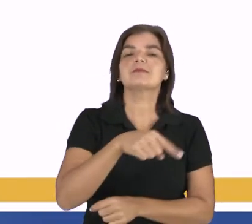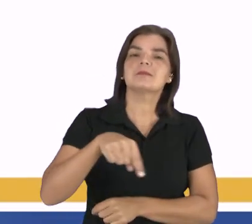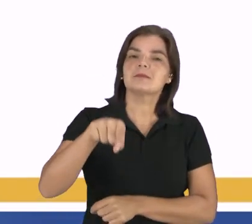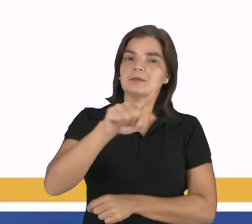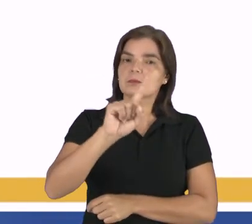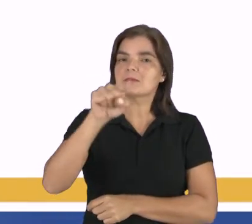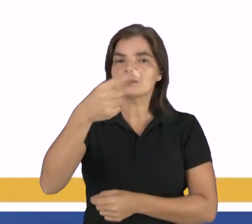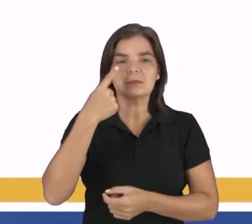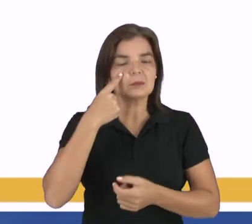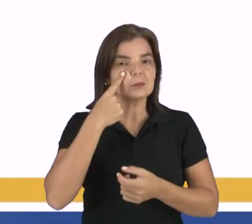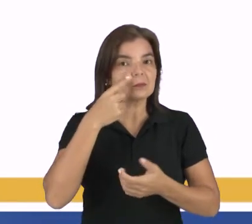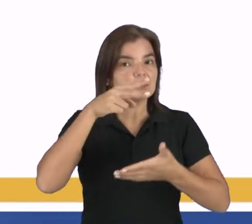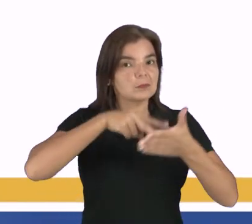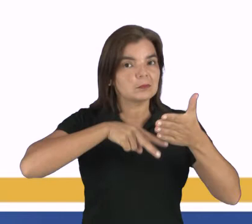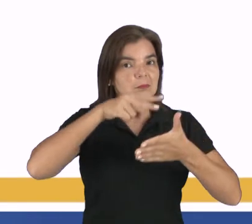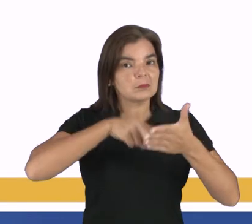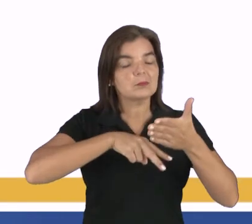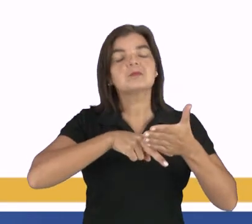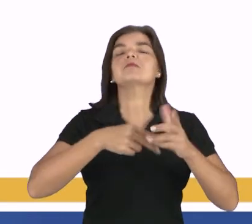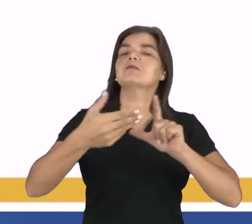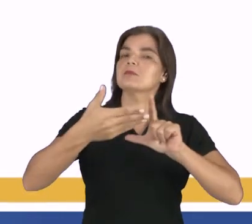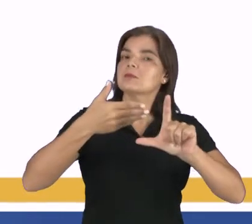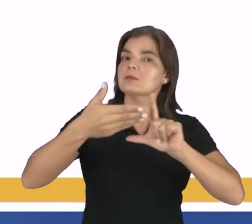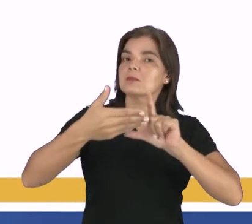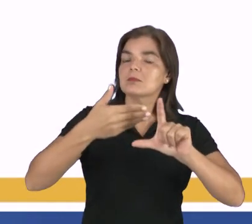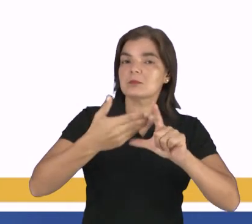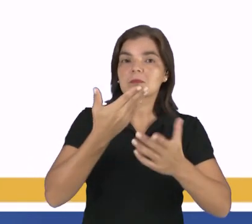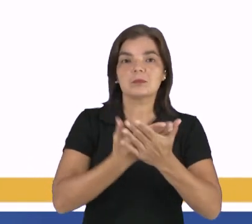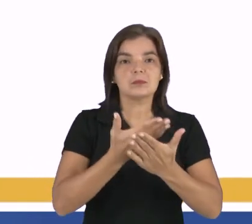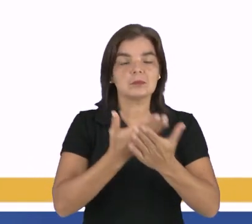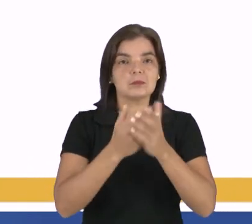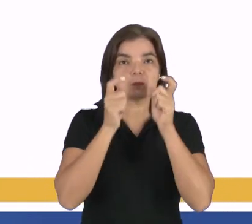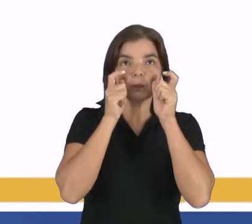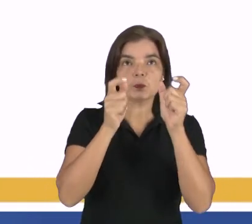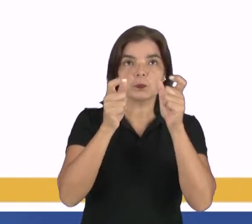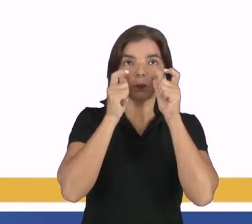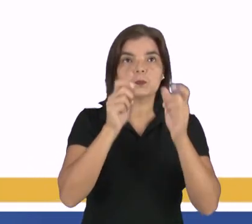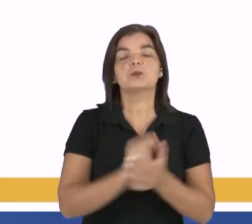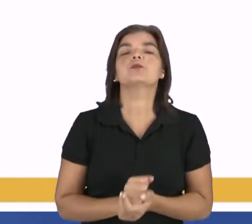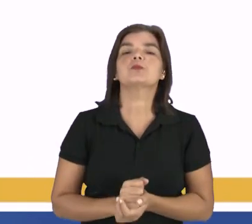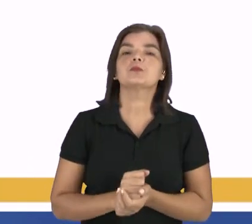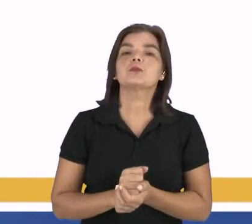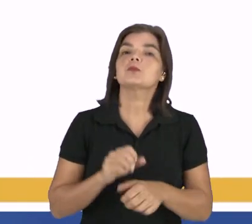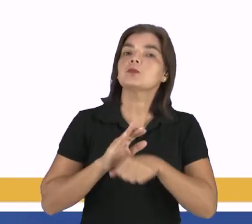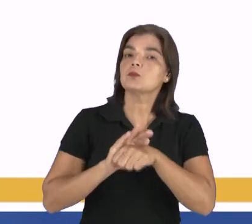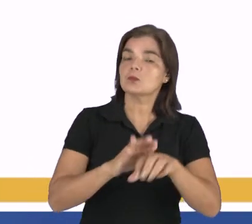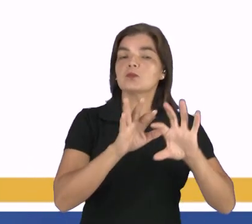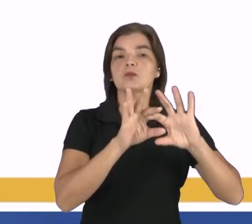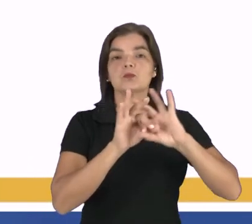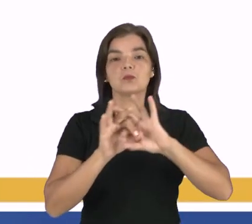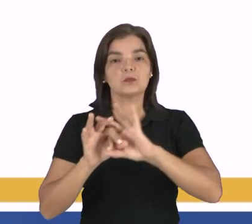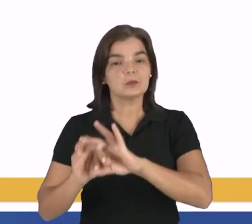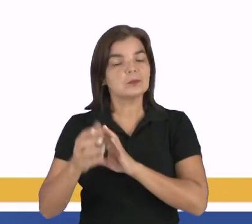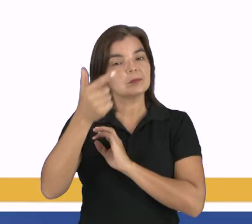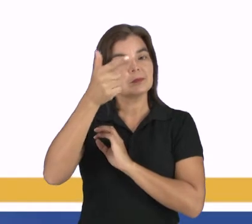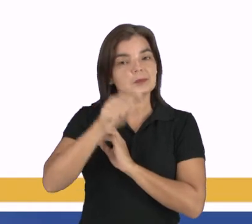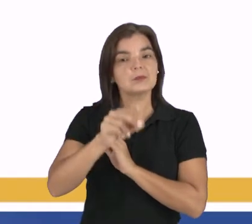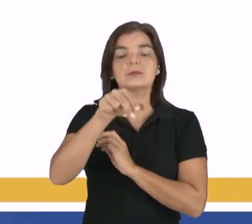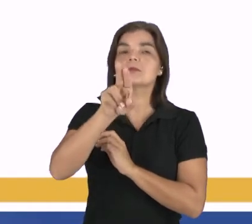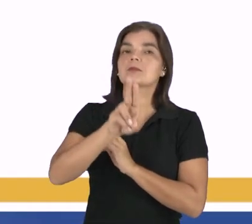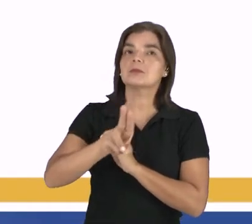você depois vai retomar na plataforma essa aula e vai se ater. Os recursos de coesão, repito,